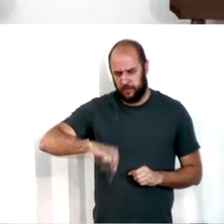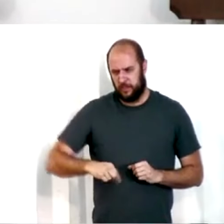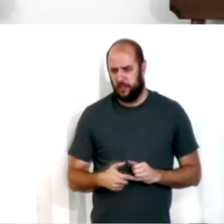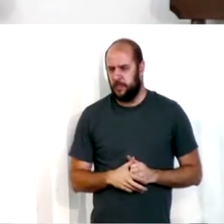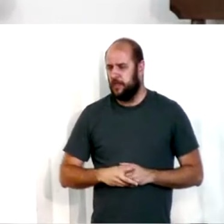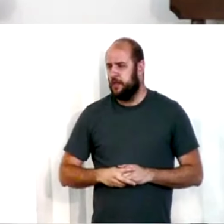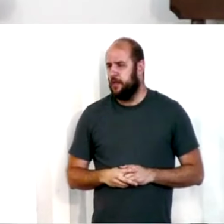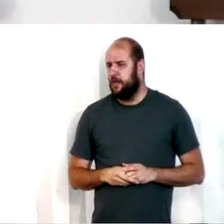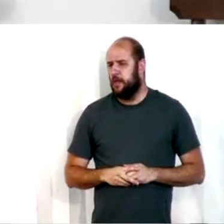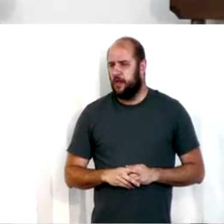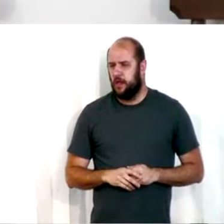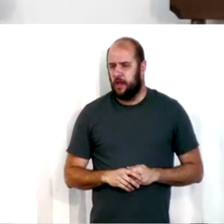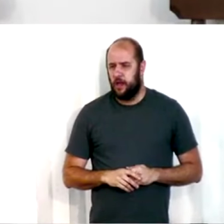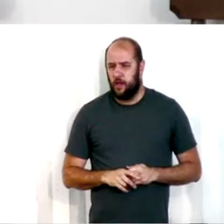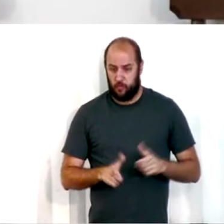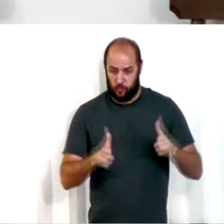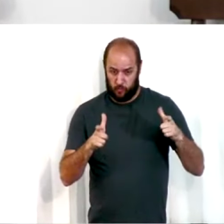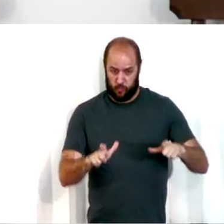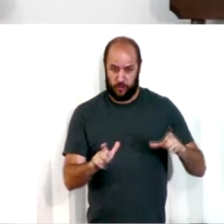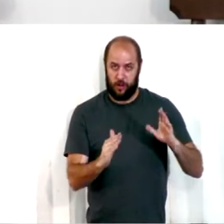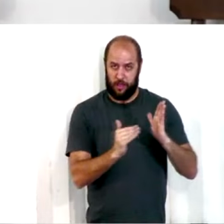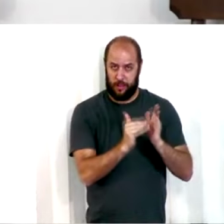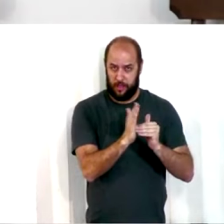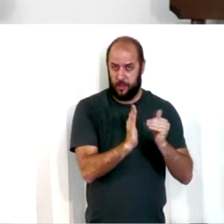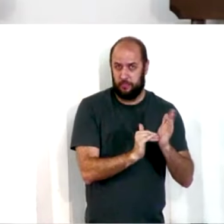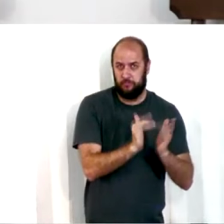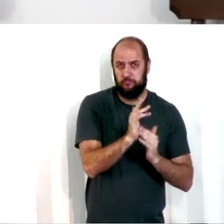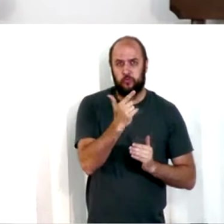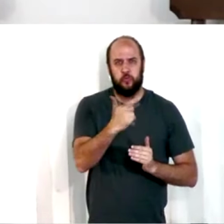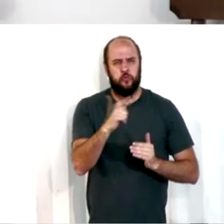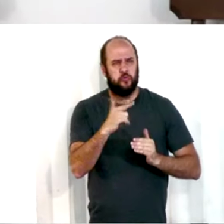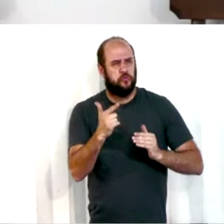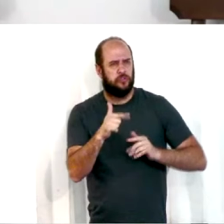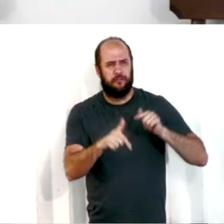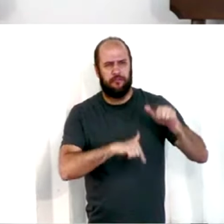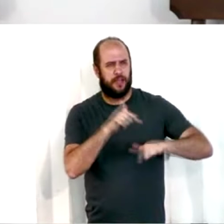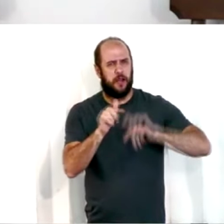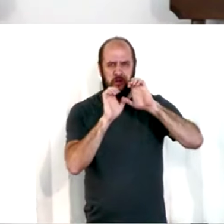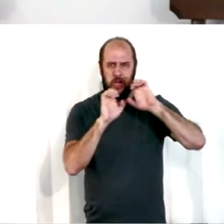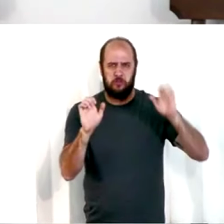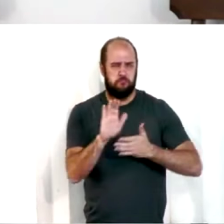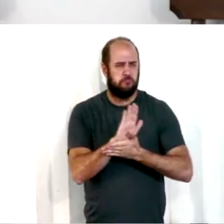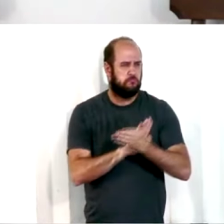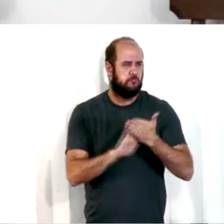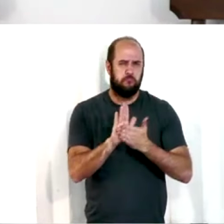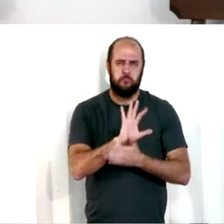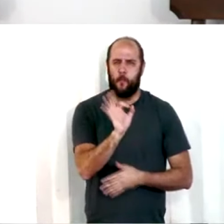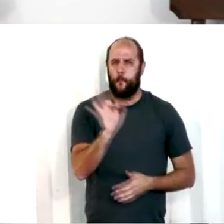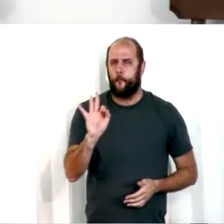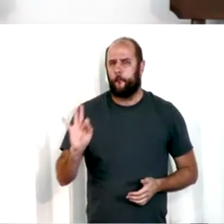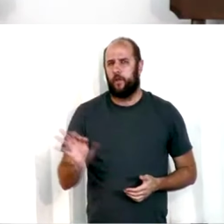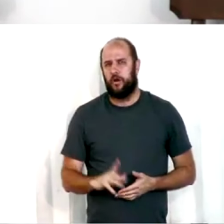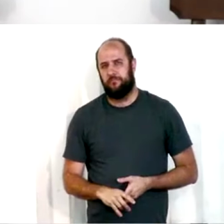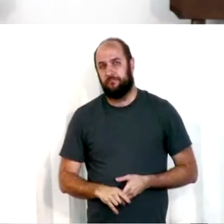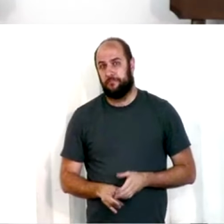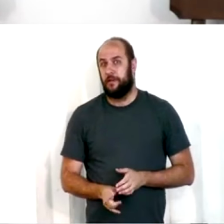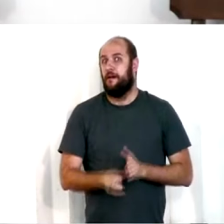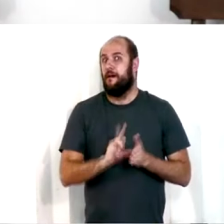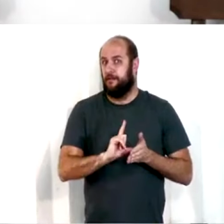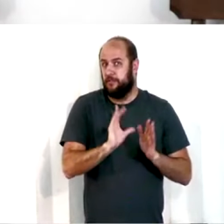E no bairro da Lapa não existia nenhum trabalho evangélico ainda naquele momento. Já havia uma tentativa anterior da